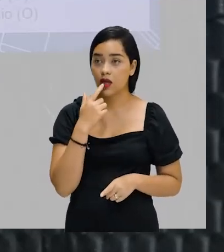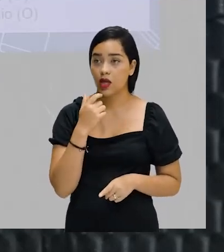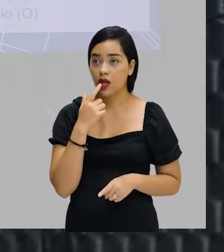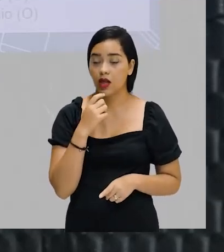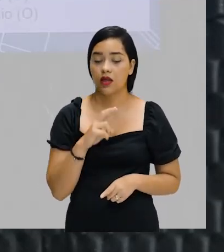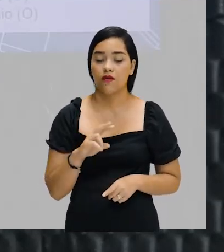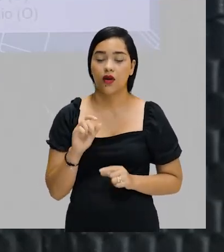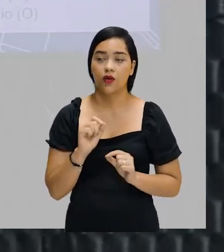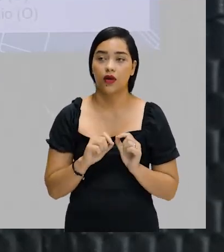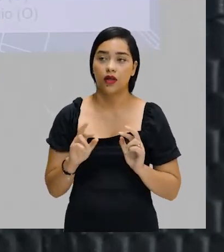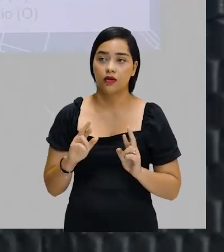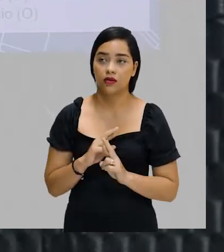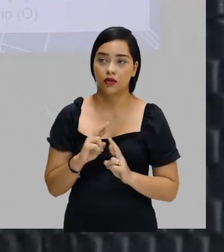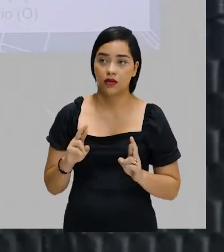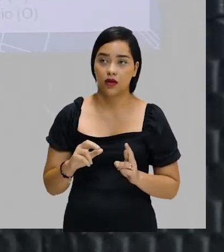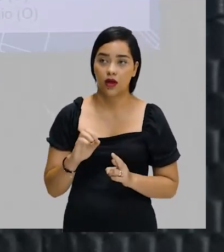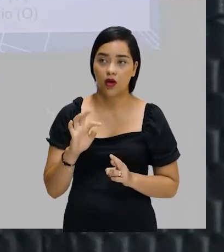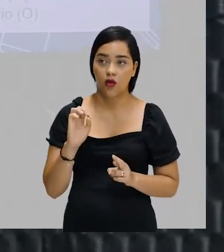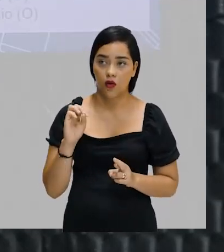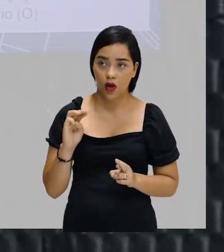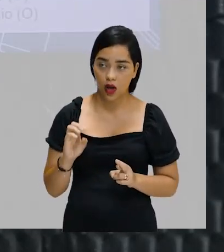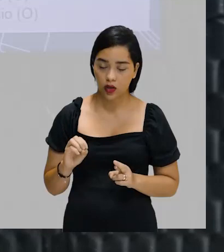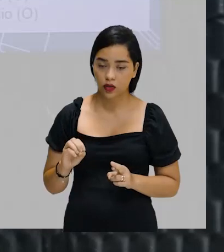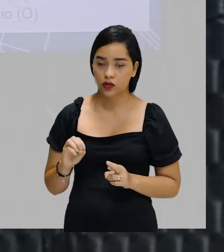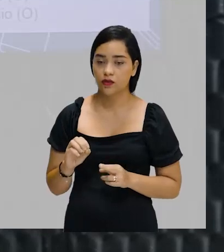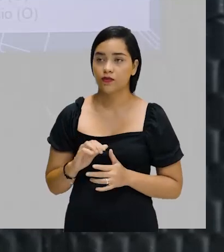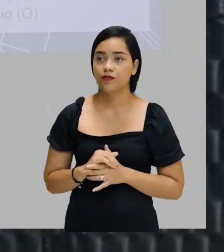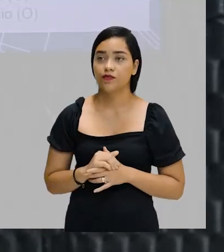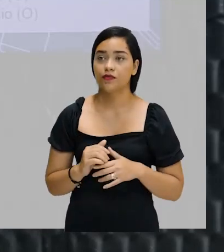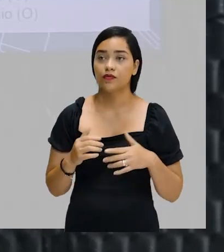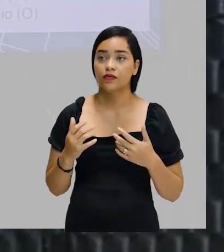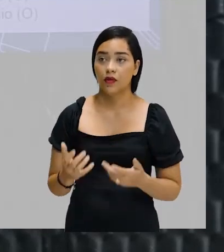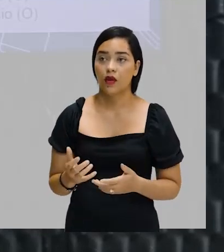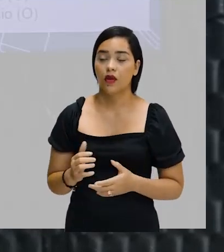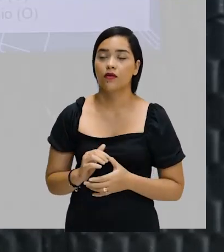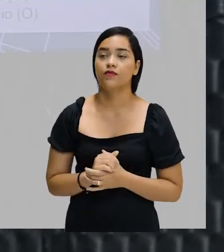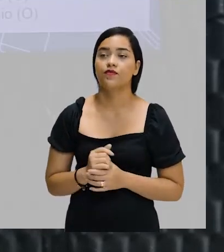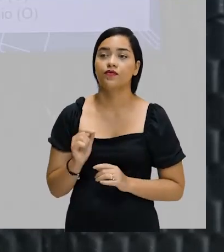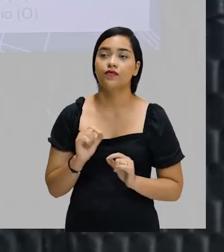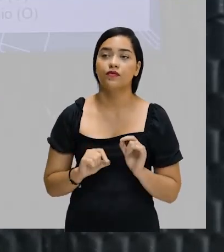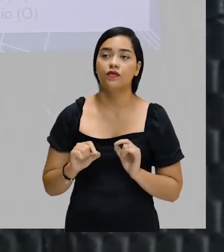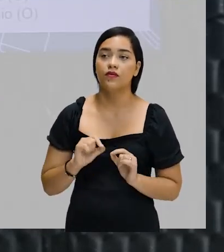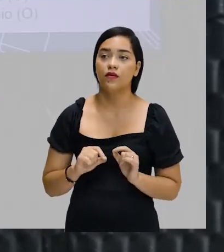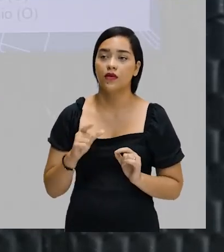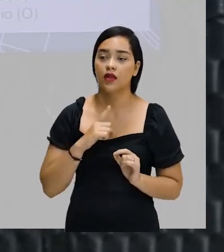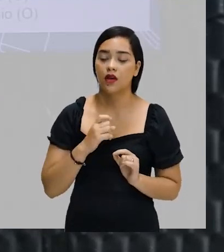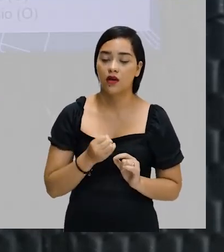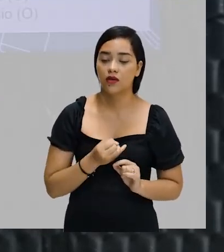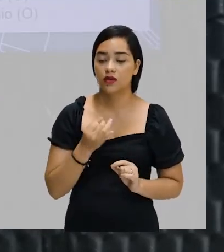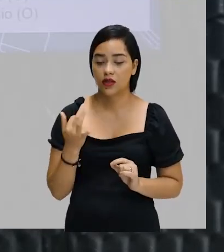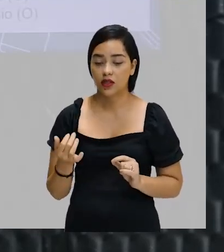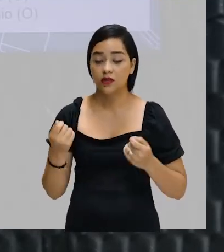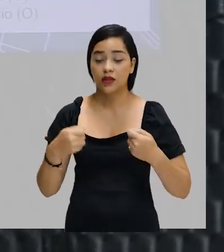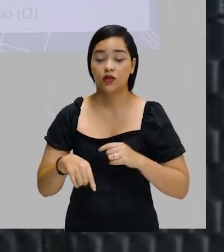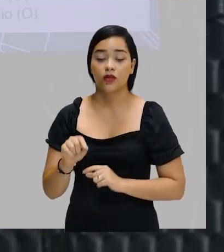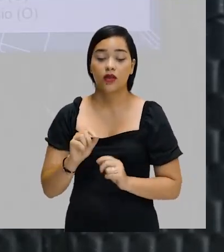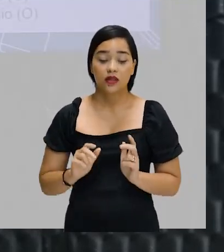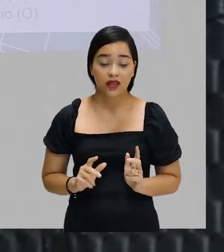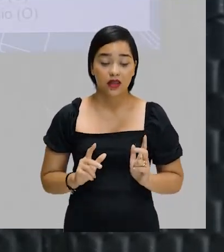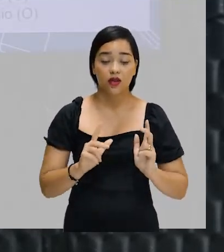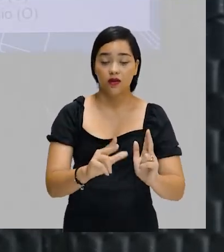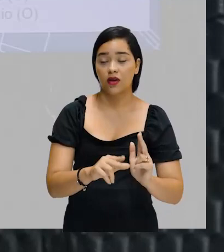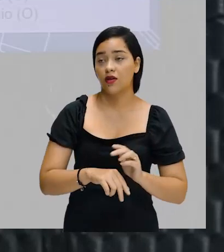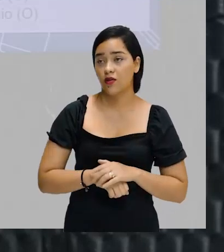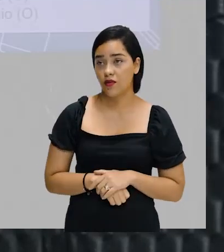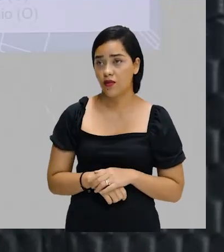que vai corresponder ao átomo de oxigênio. Então, os átomos, as quantidades dos átomos são as